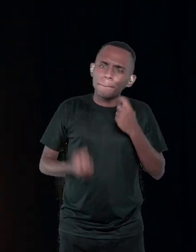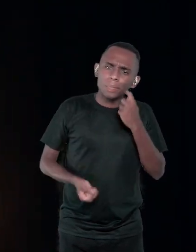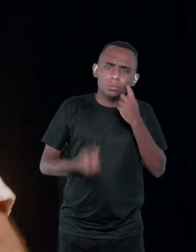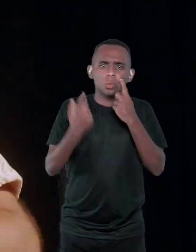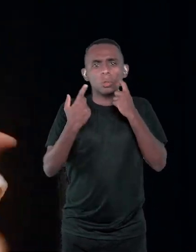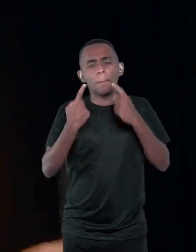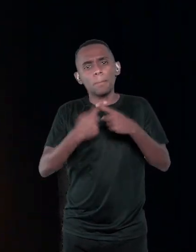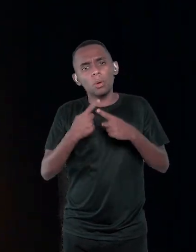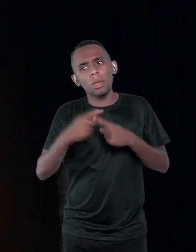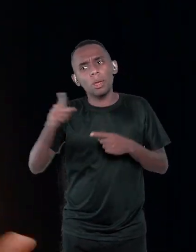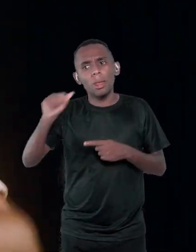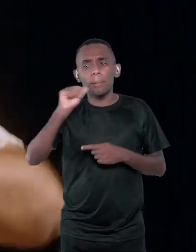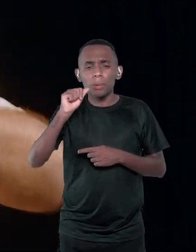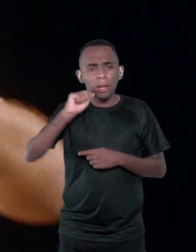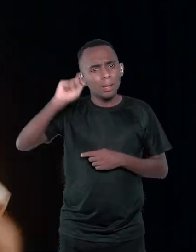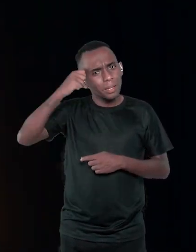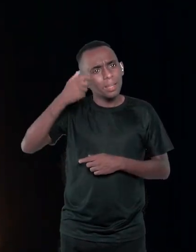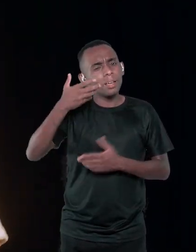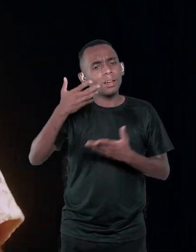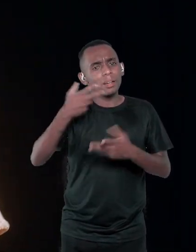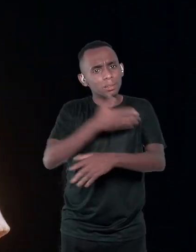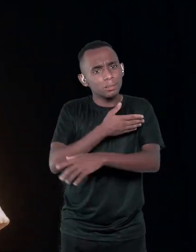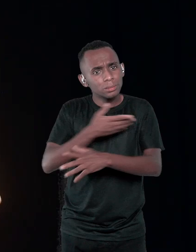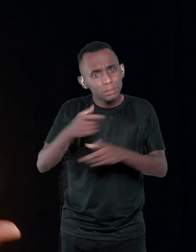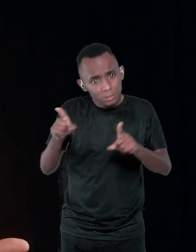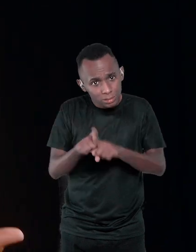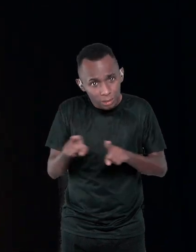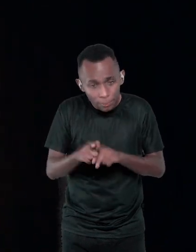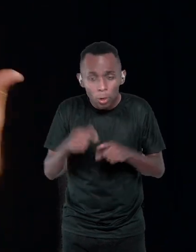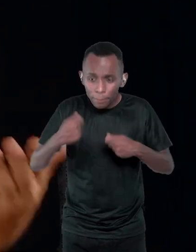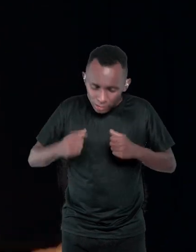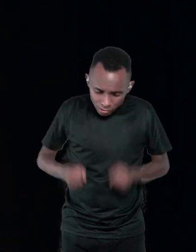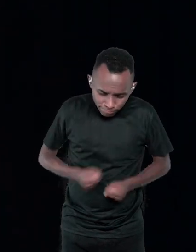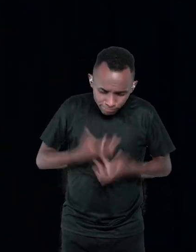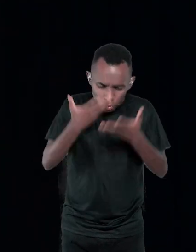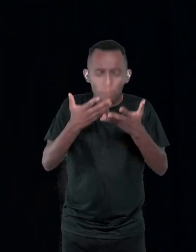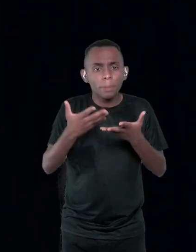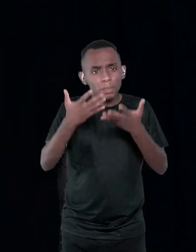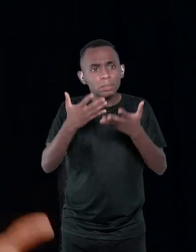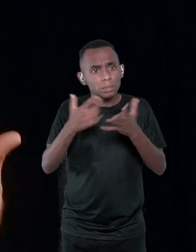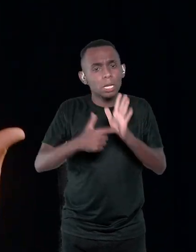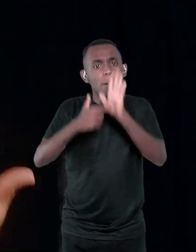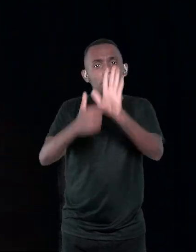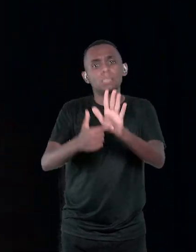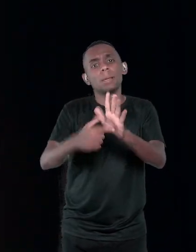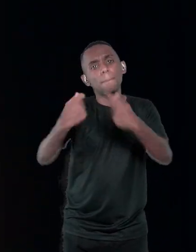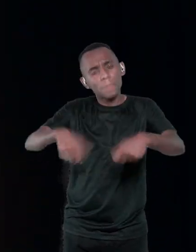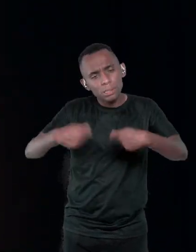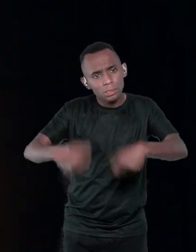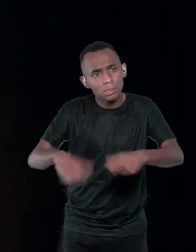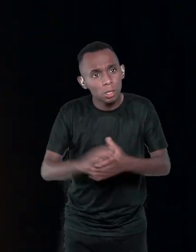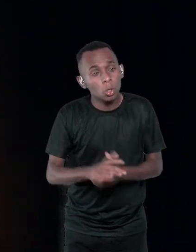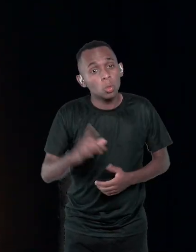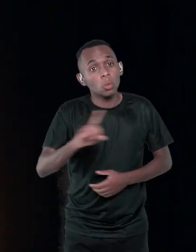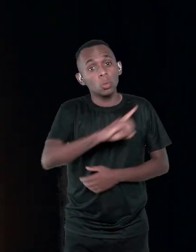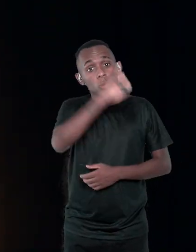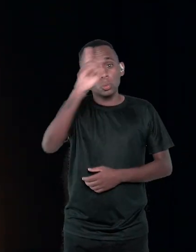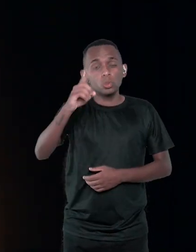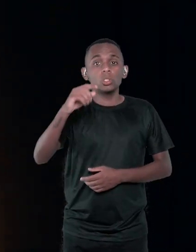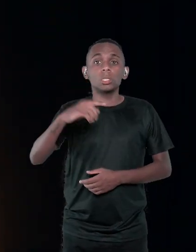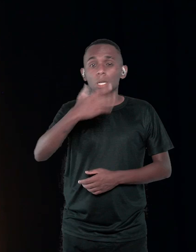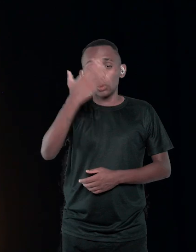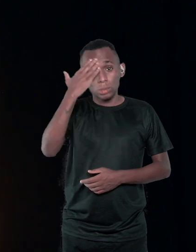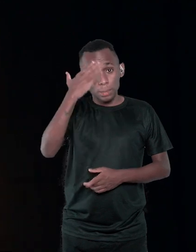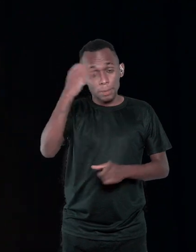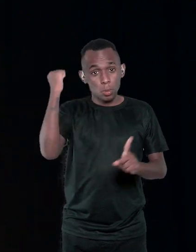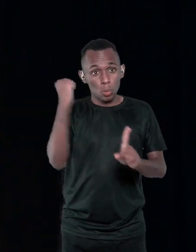mulher, eu sou preta, dizia ela, eu tenho que manifestar. E me manifestei. No dia que eu soube do